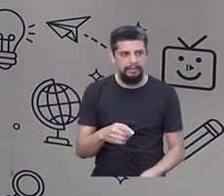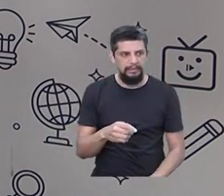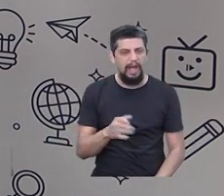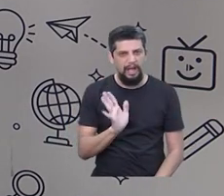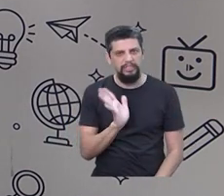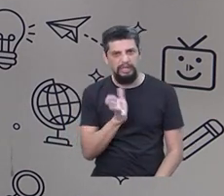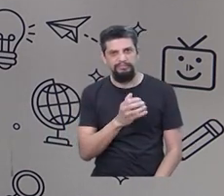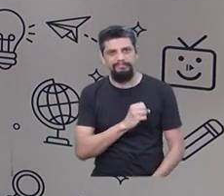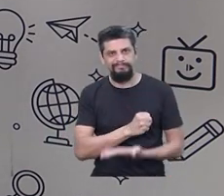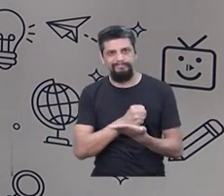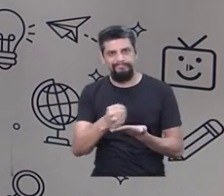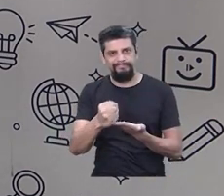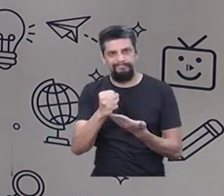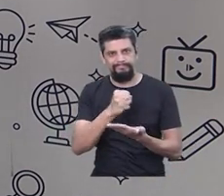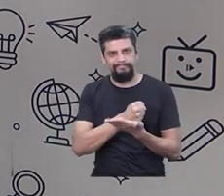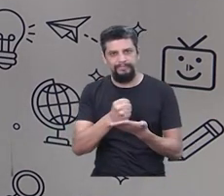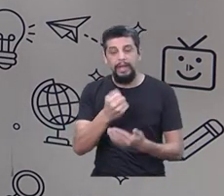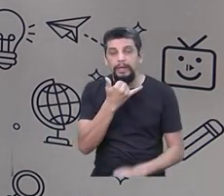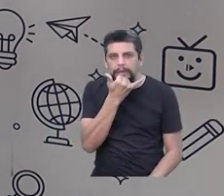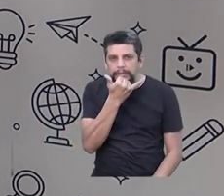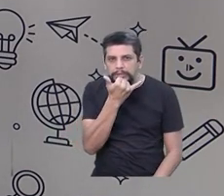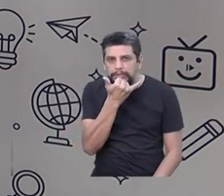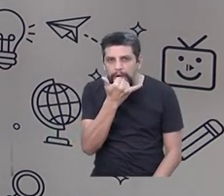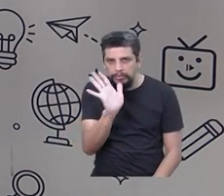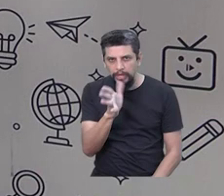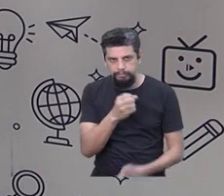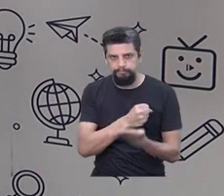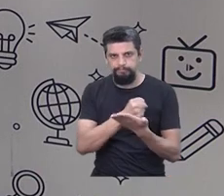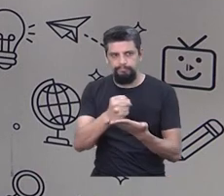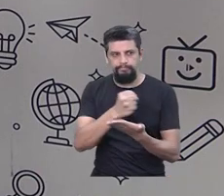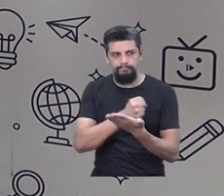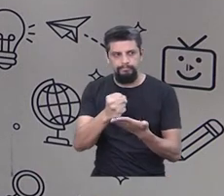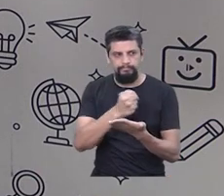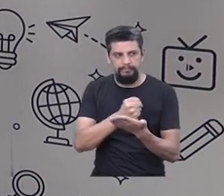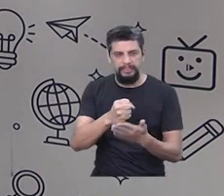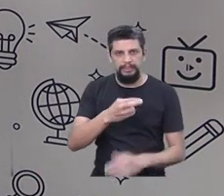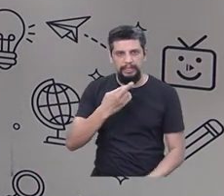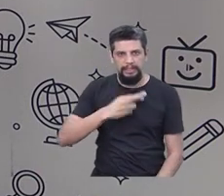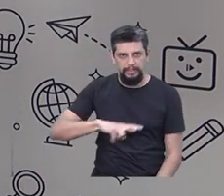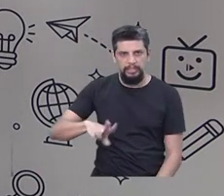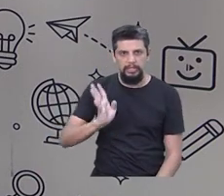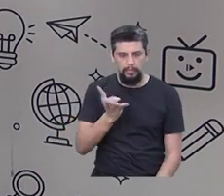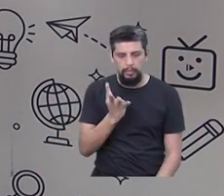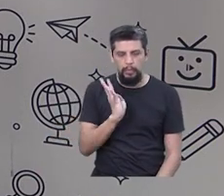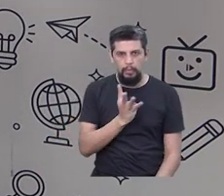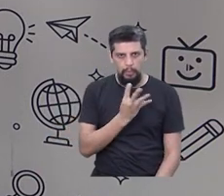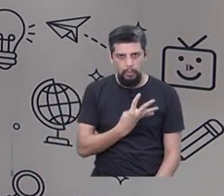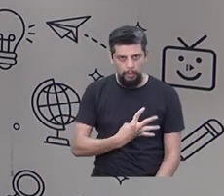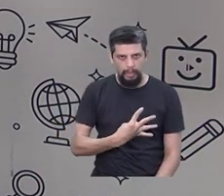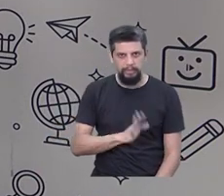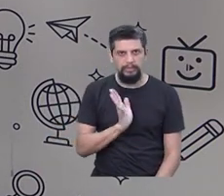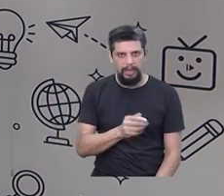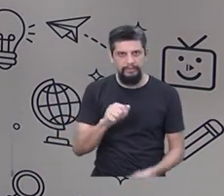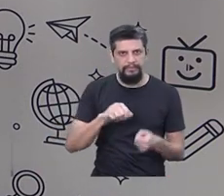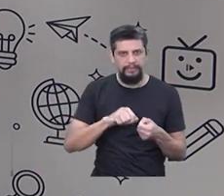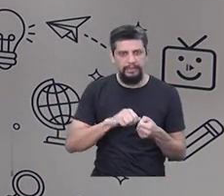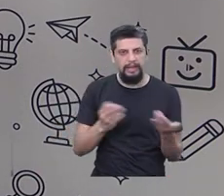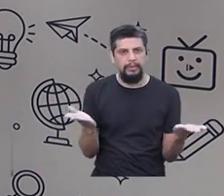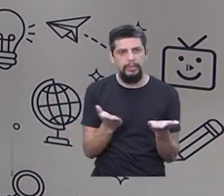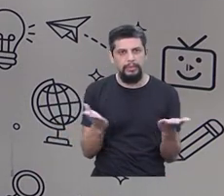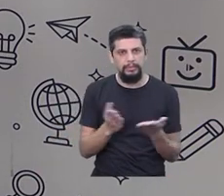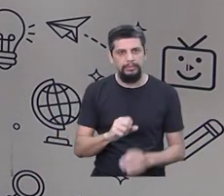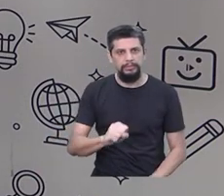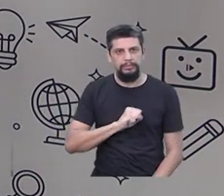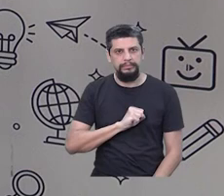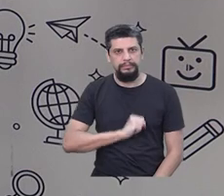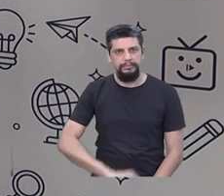já foi esse. Nossa, desculpa aí, pessoal. Tava repetindo, 4 a gente já venceu. Agora é